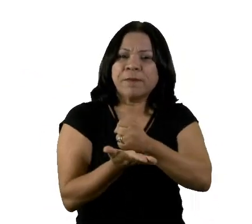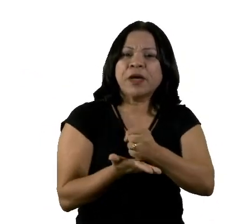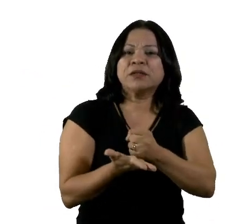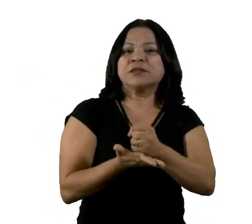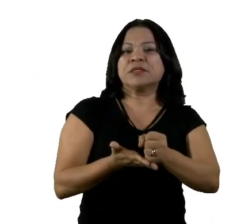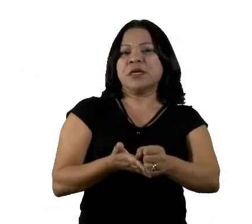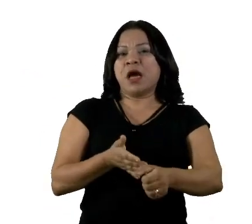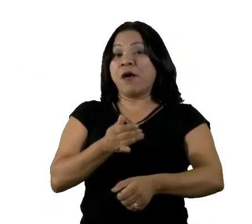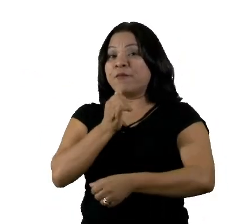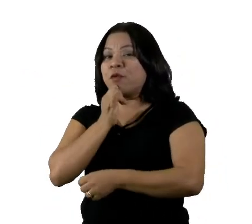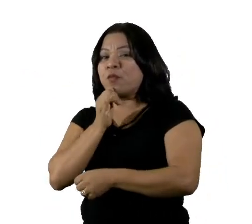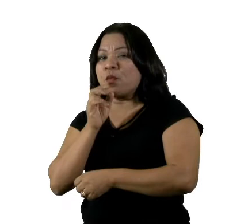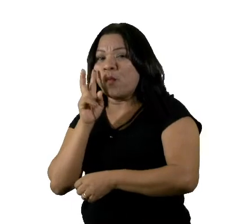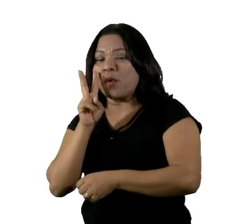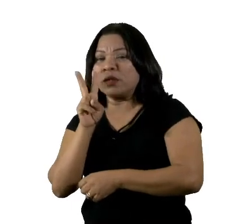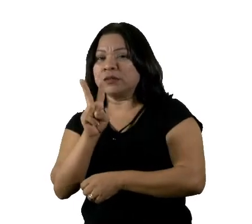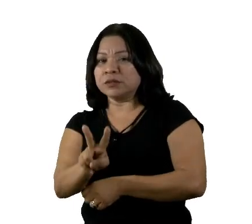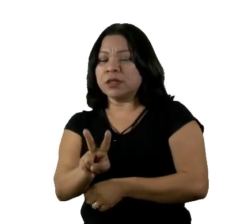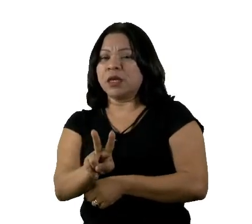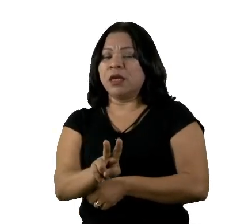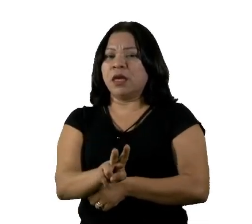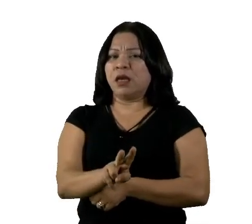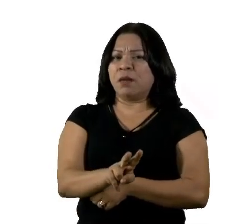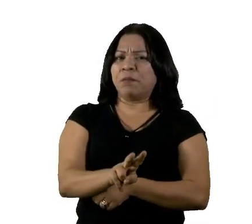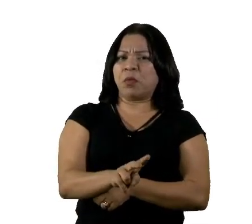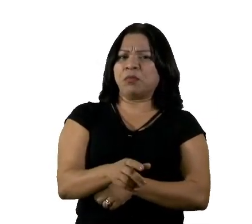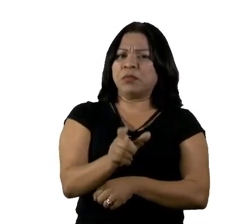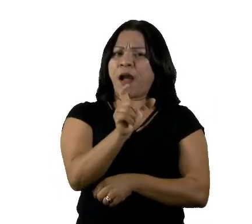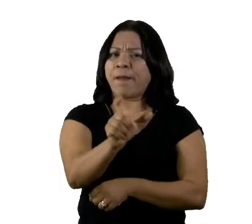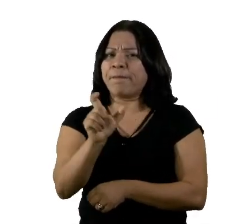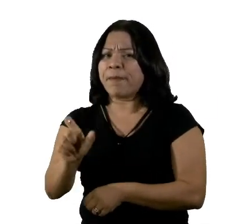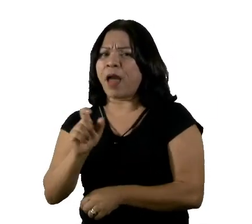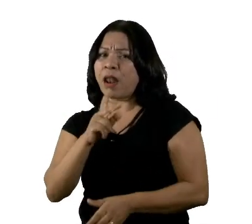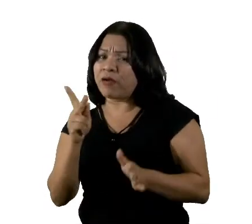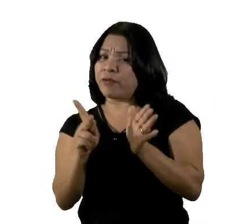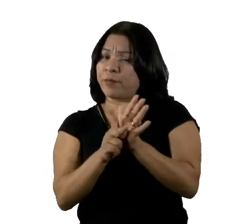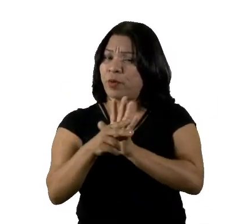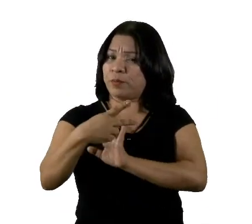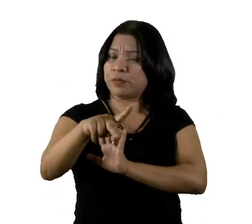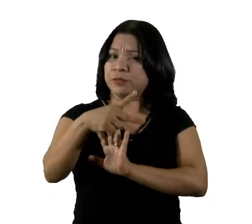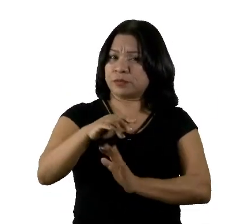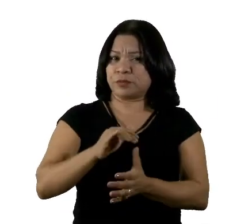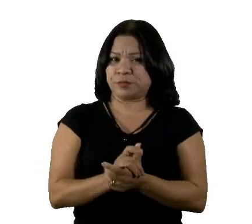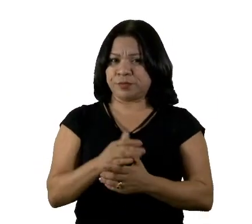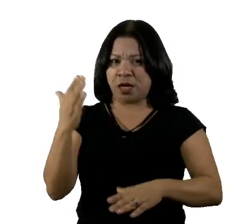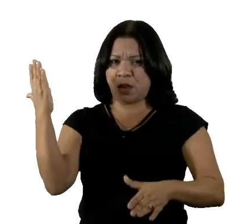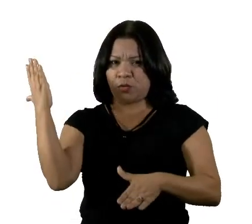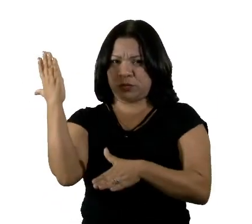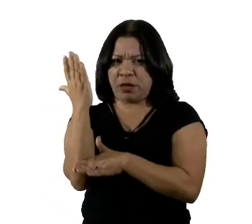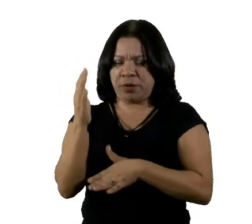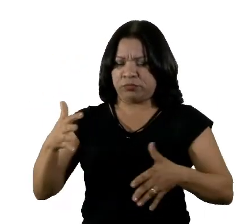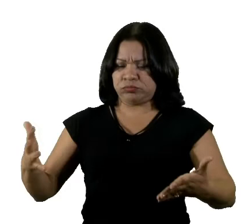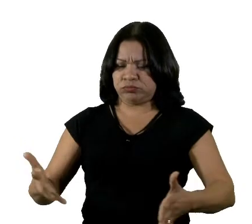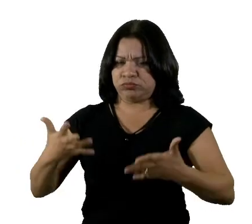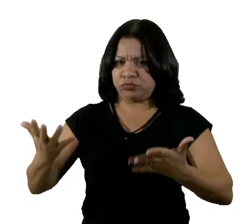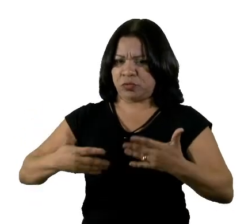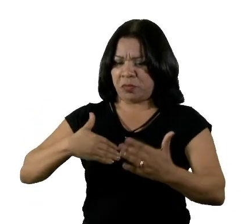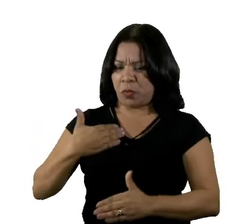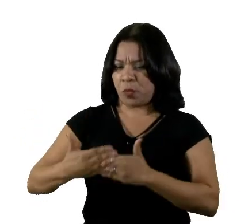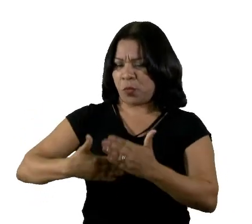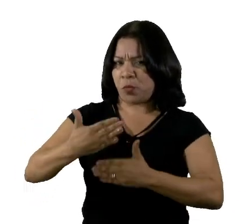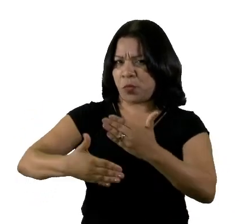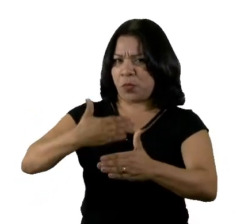que vocês irão fazer terá as palavras de vocês. O desmatamento promove uma série de consequências de